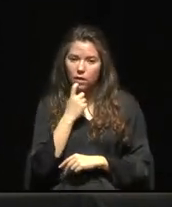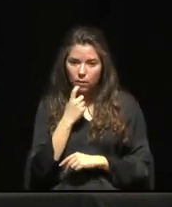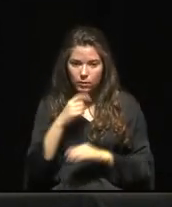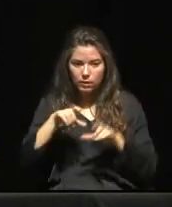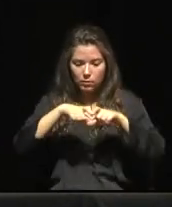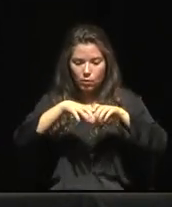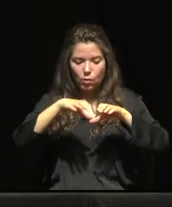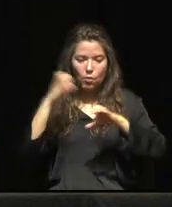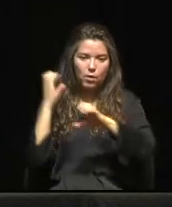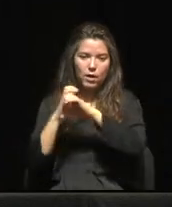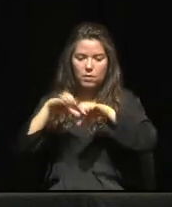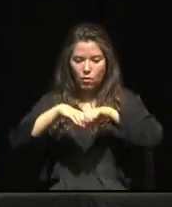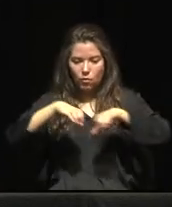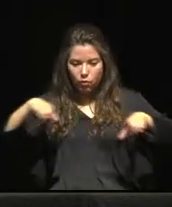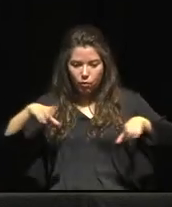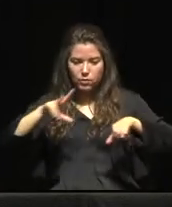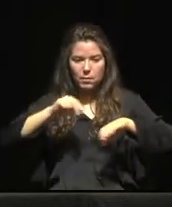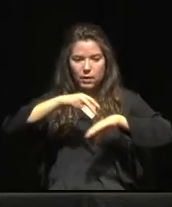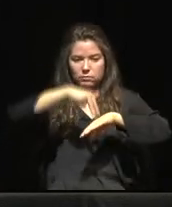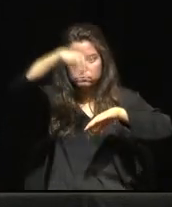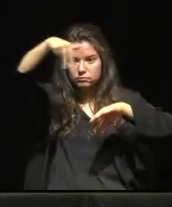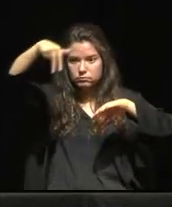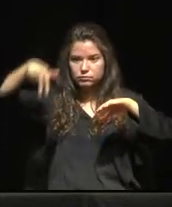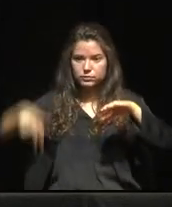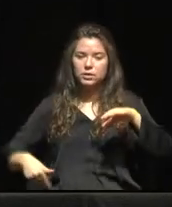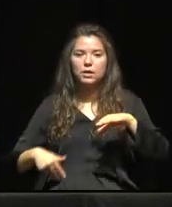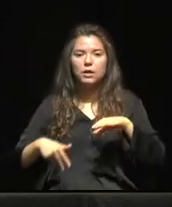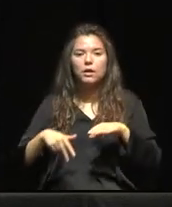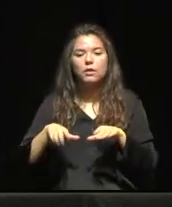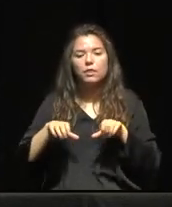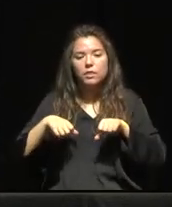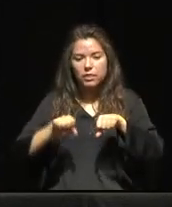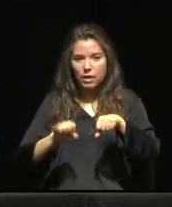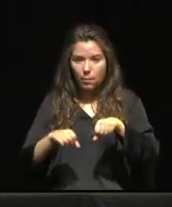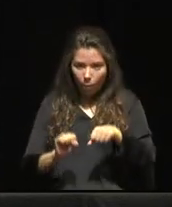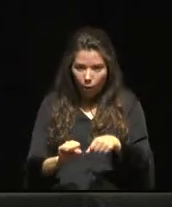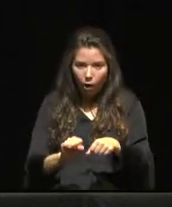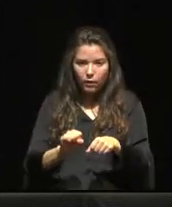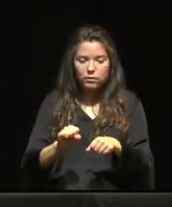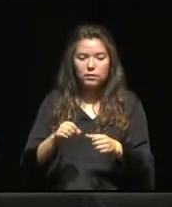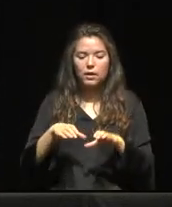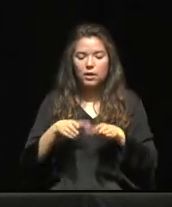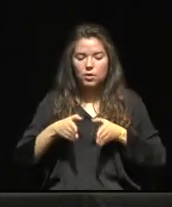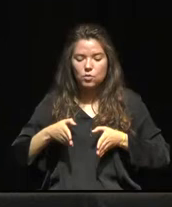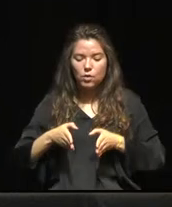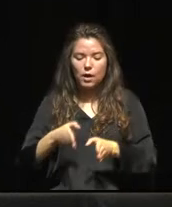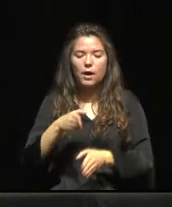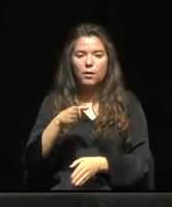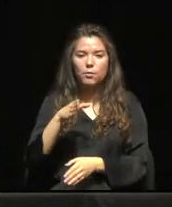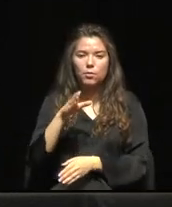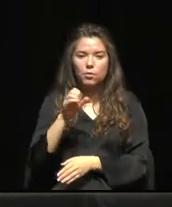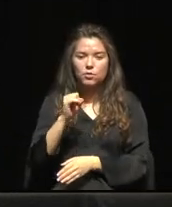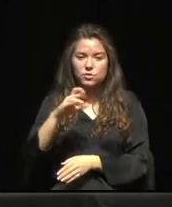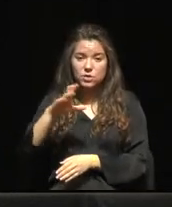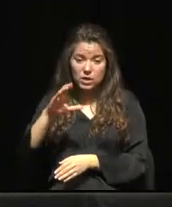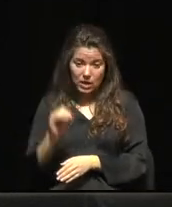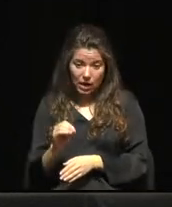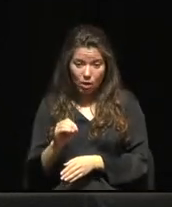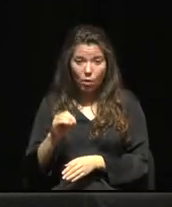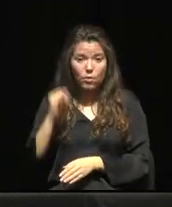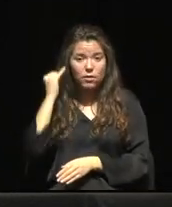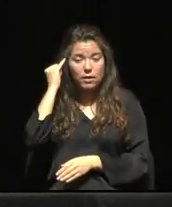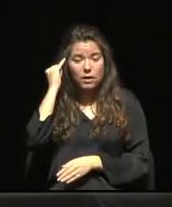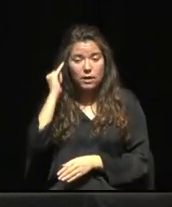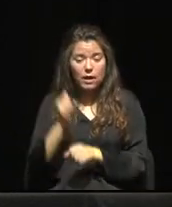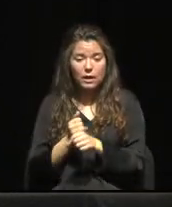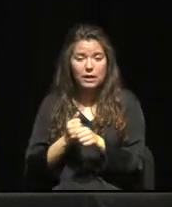de um camião tir em andamento o salto da da da Mota no cabo Girão na na Ilha da Madeira o maior cabo da Europa